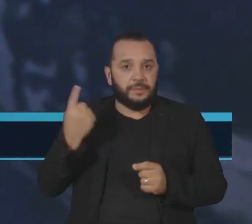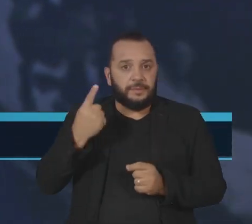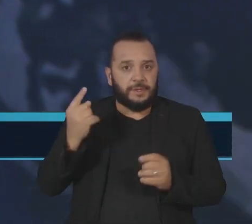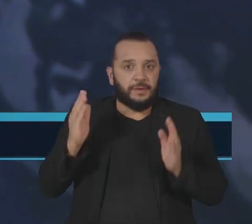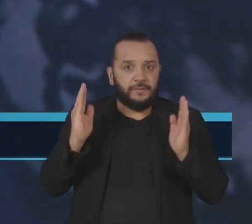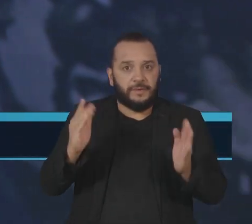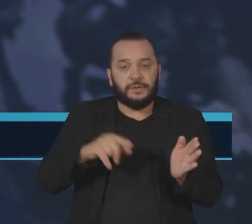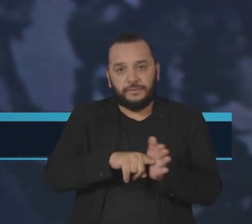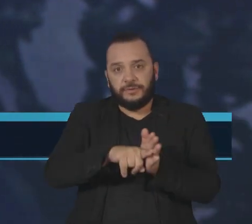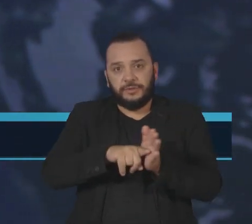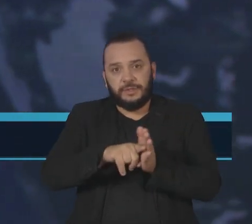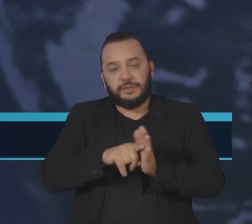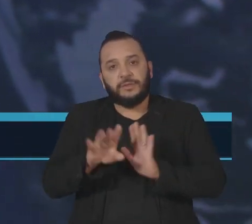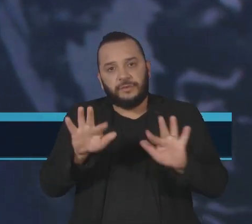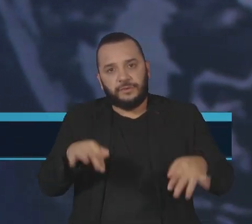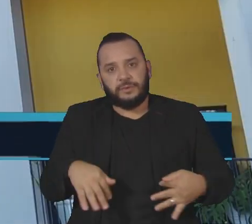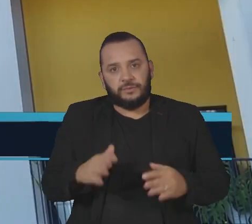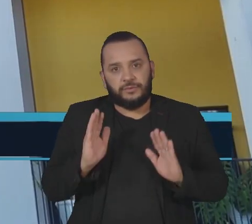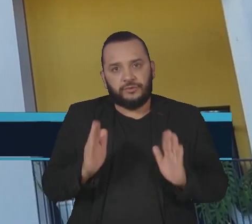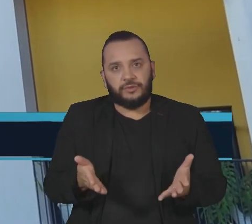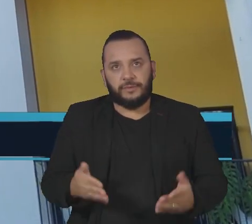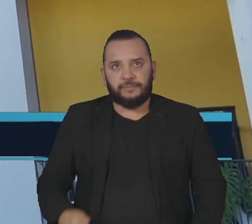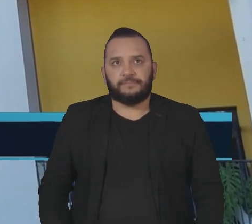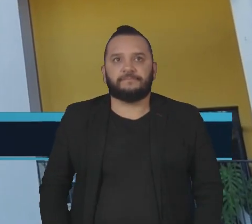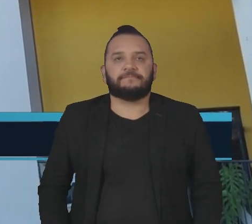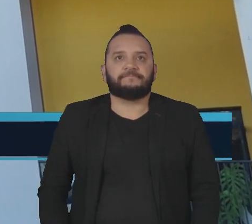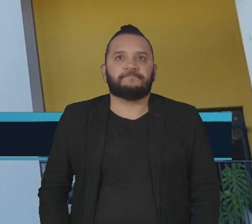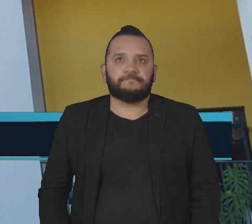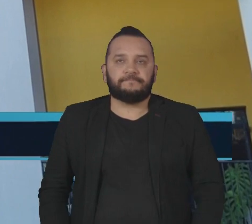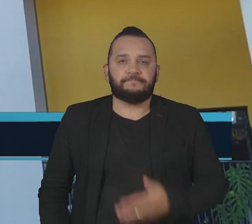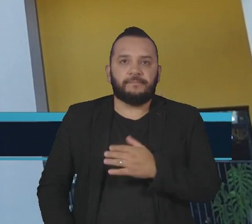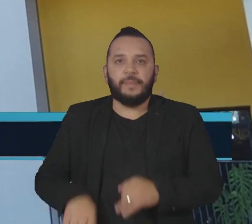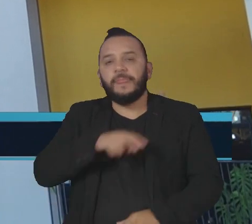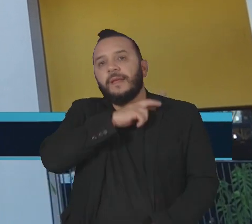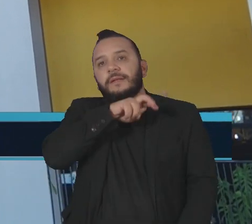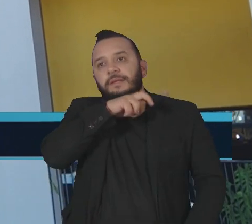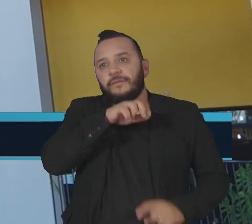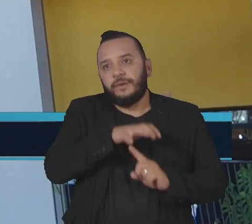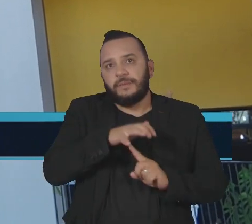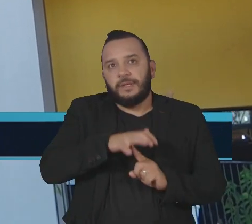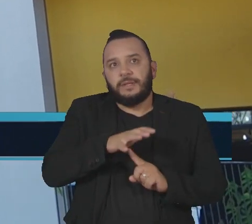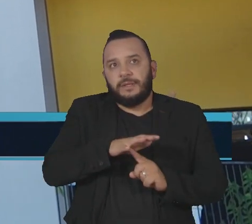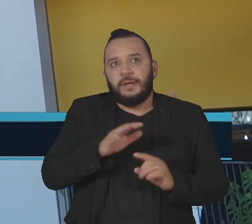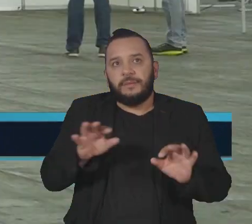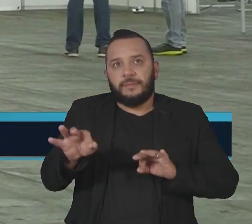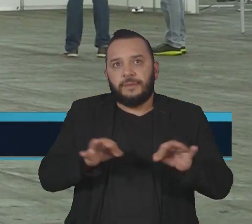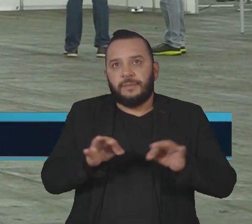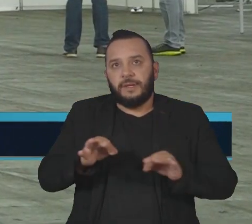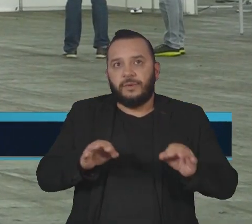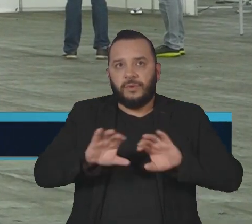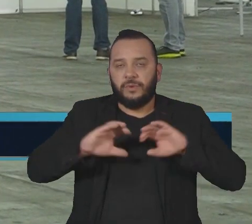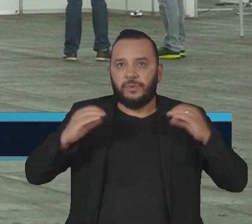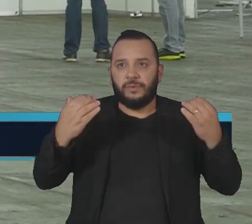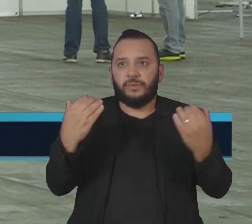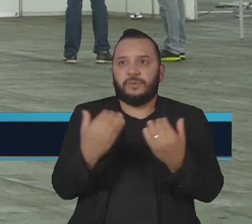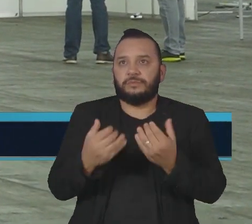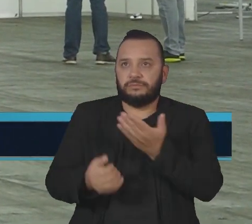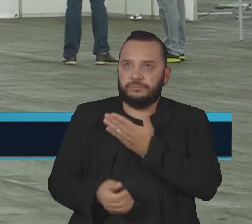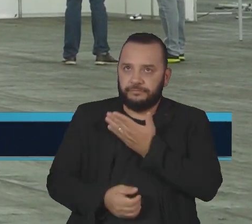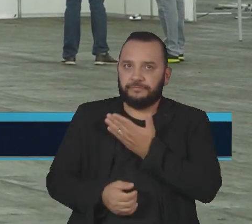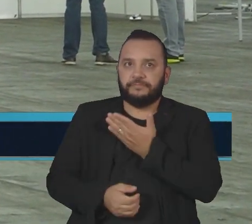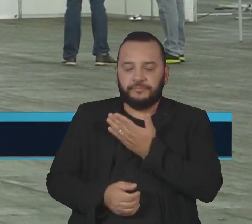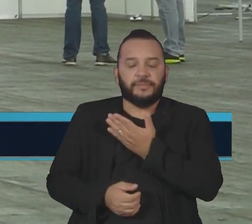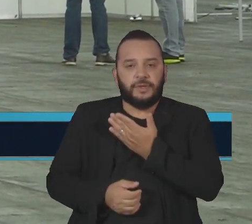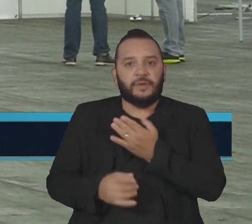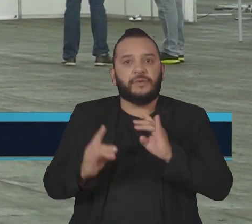fase da investigação do acidente. Cascavel, no Paraná, preparou este centro de eventos para um velório coletivo.